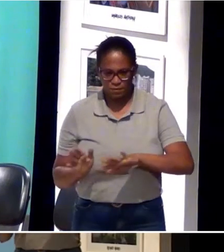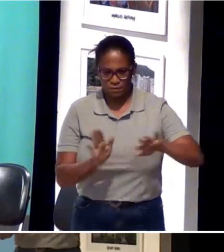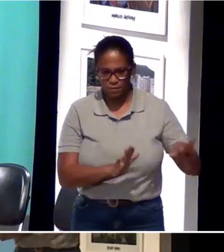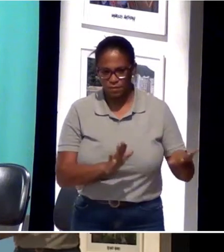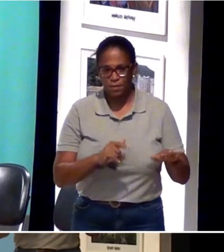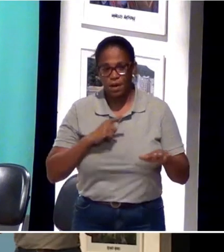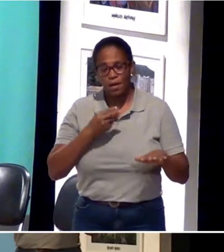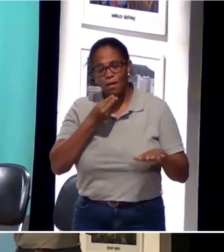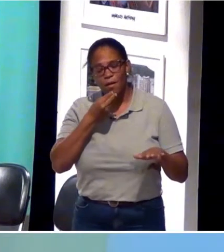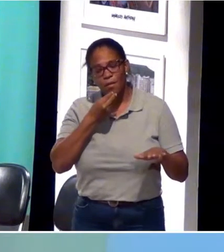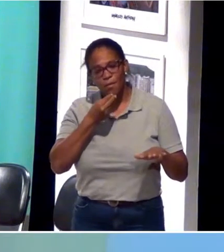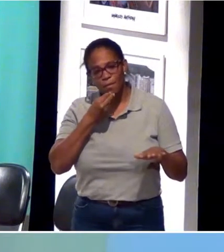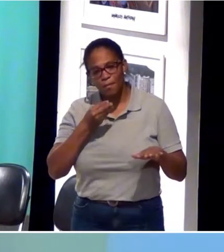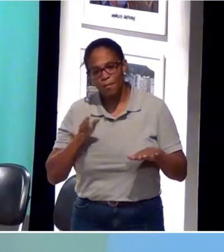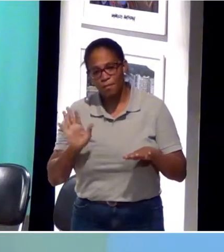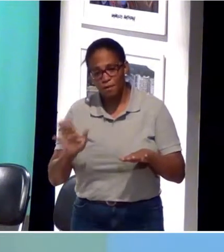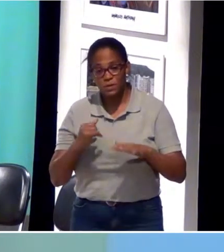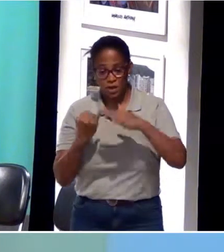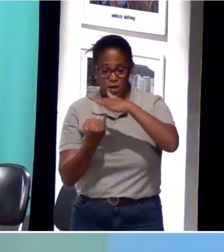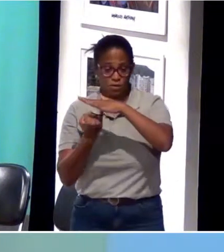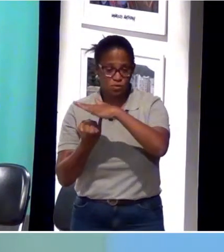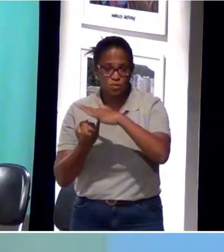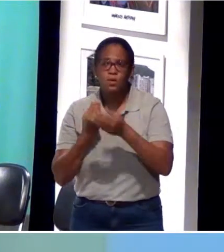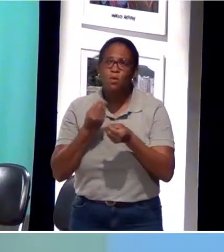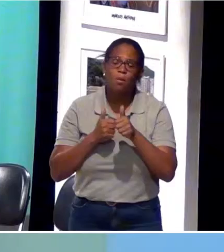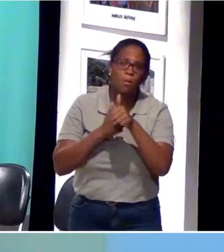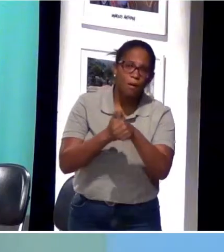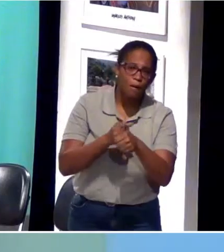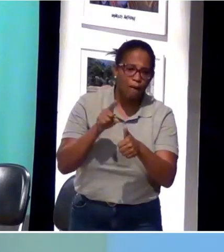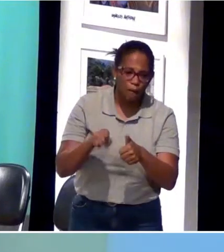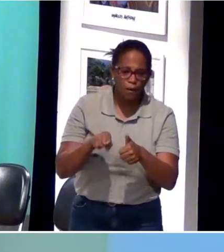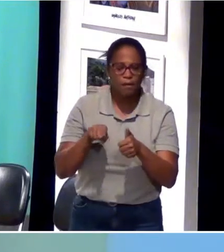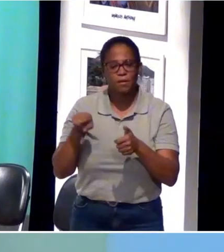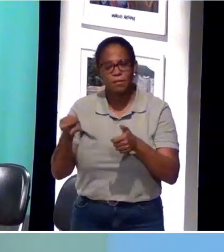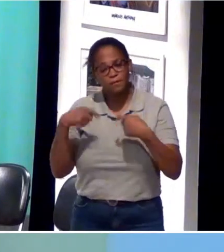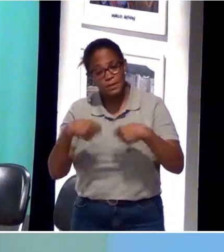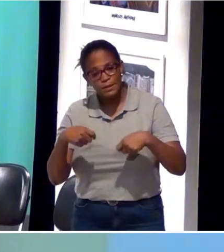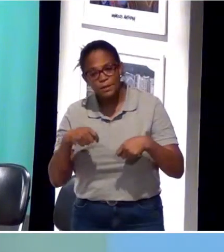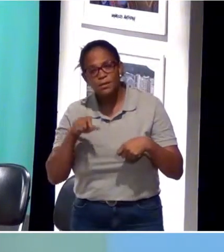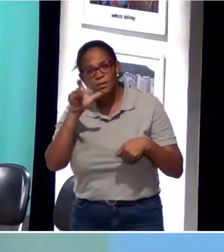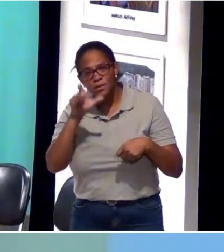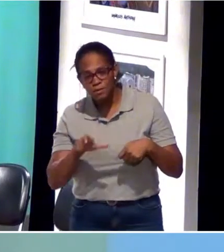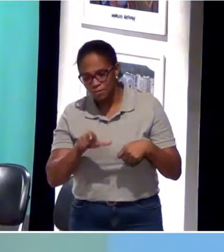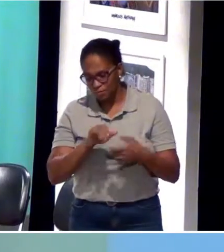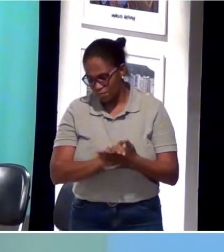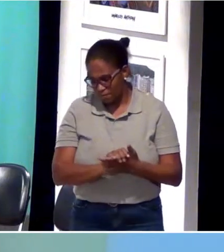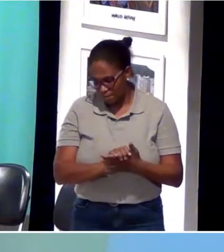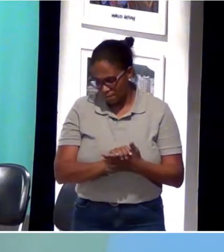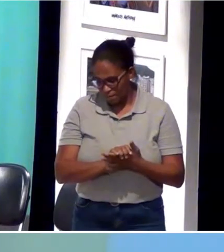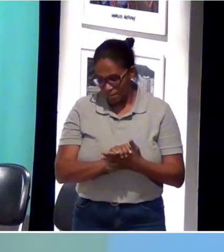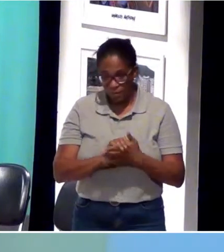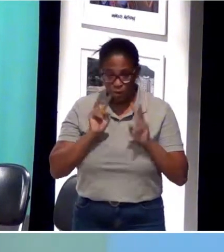compor, né, que você não servia a instituição como era, que você vai ter uma necessidade de uma instituição com